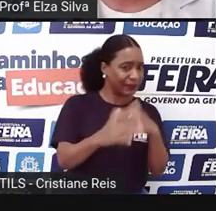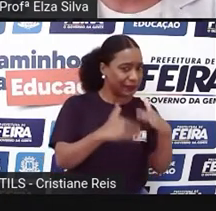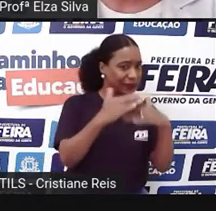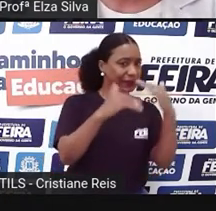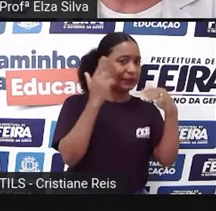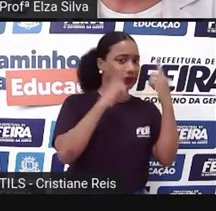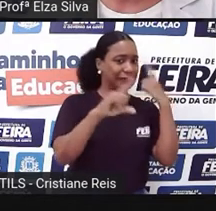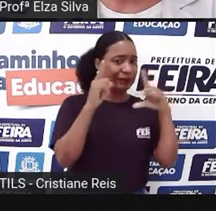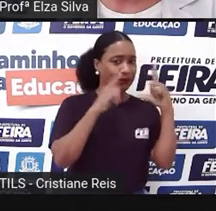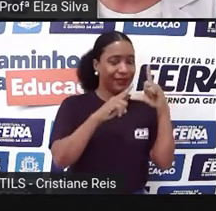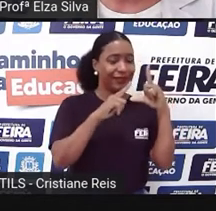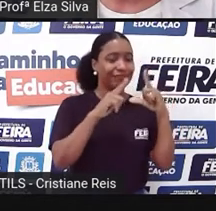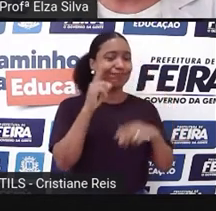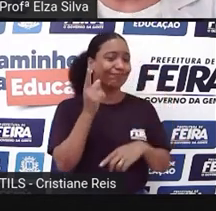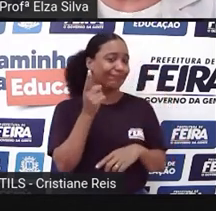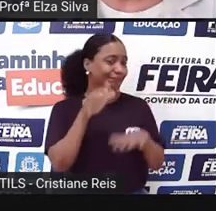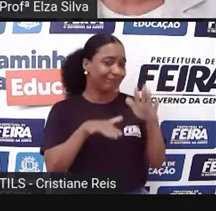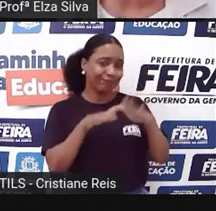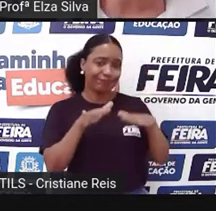profissional?